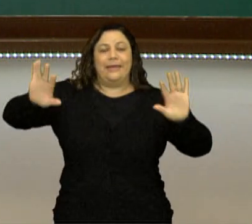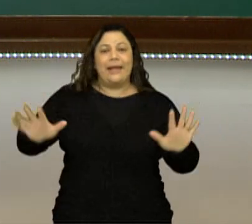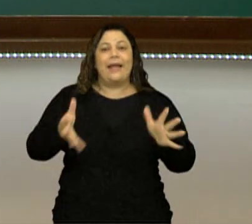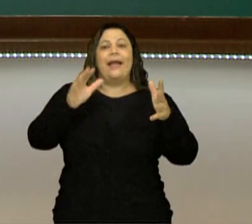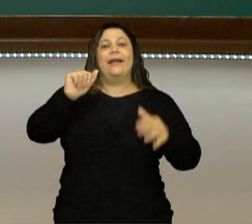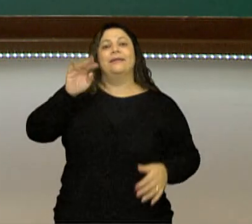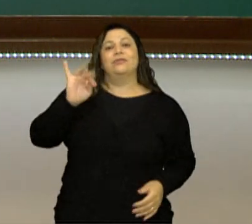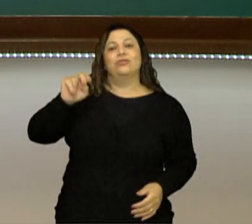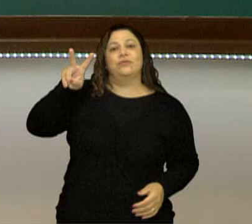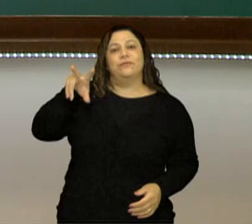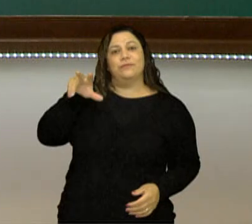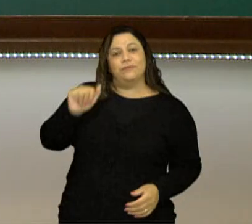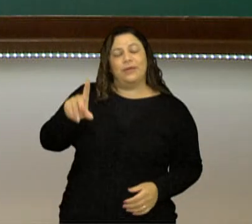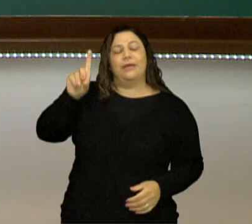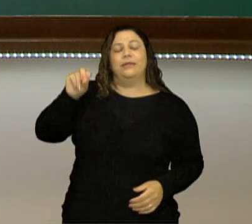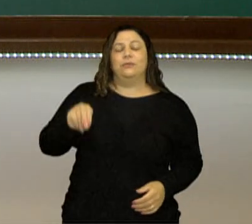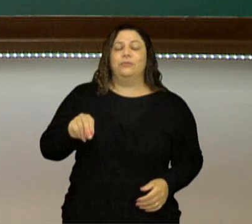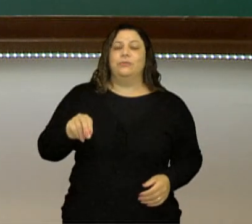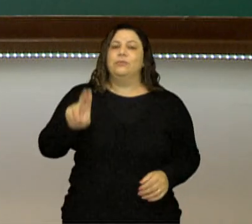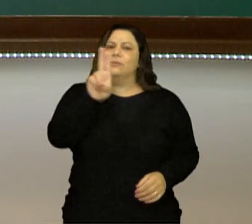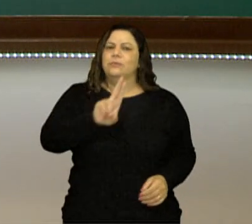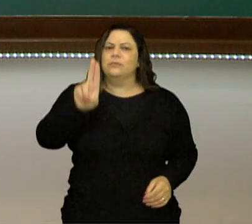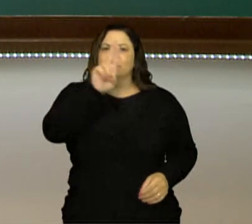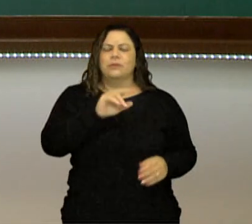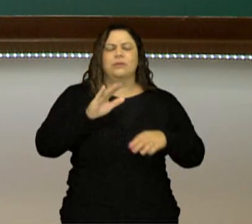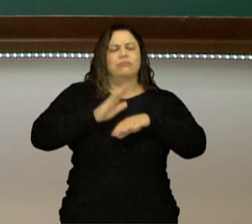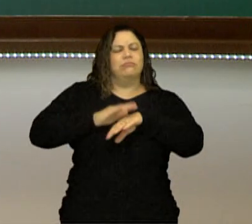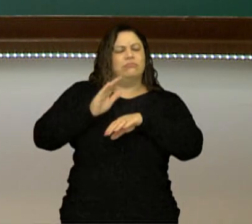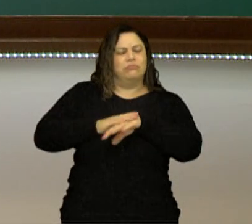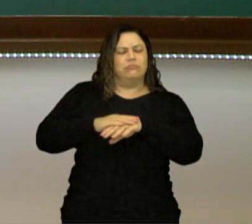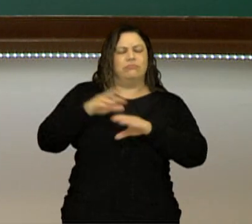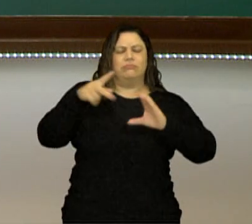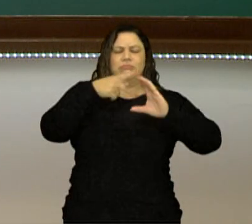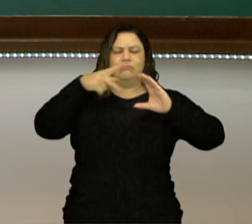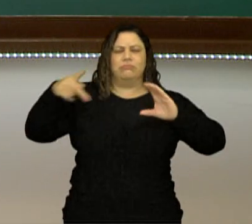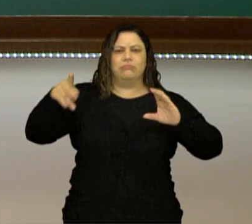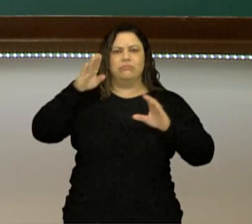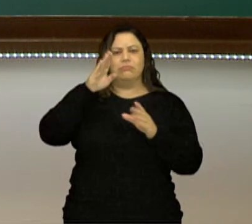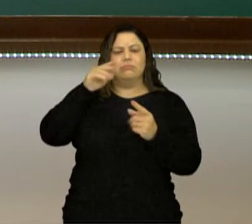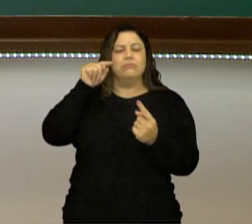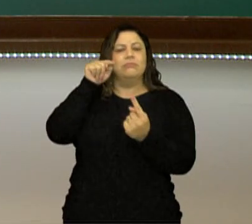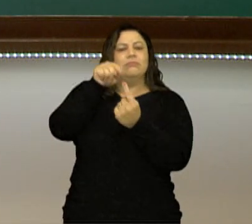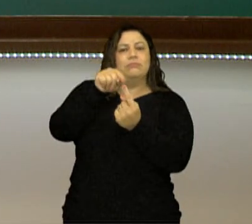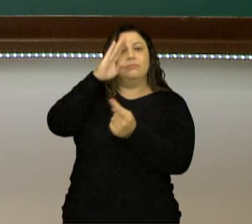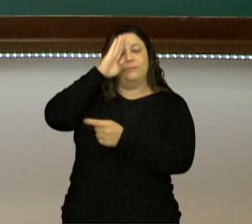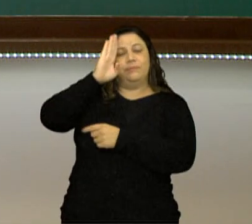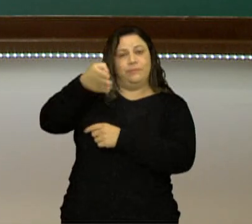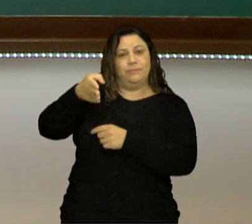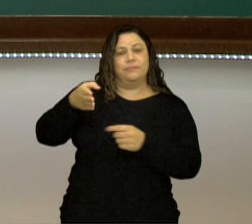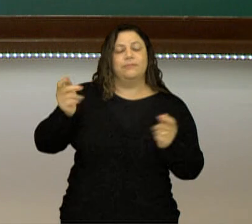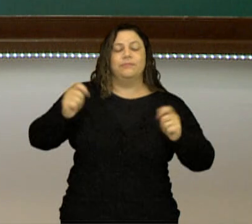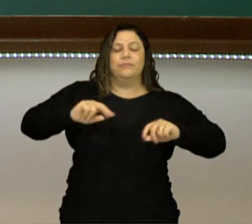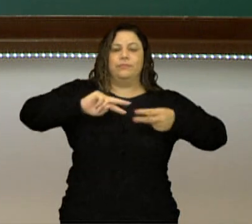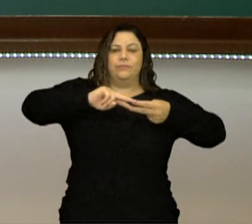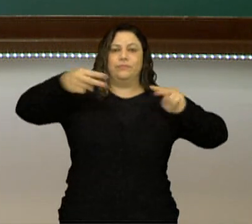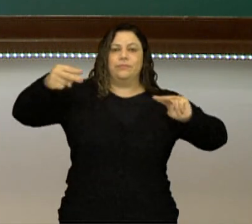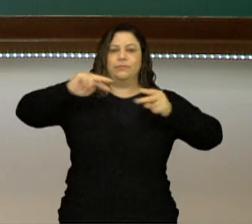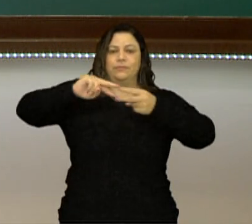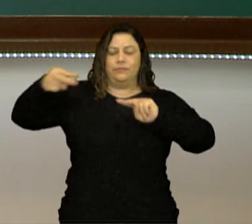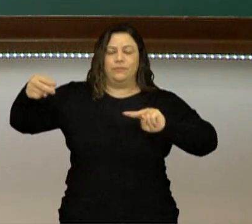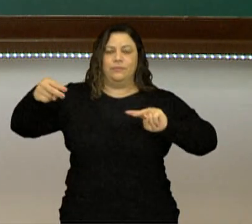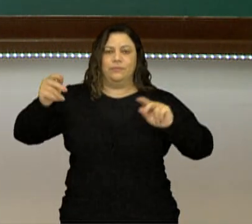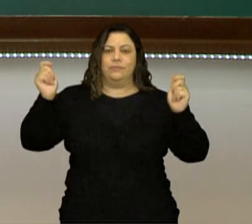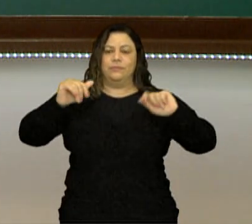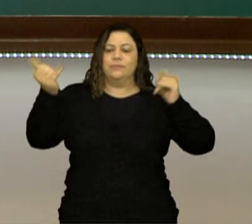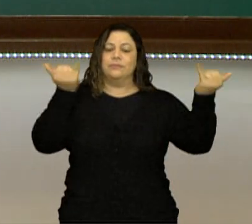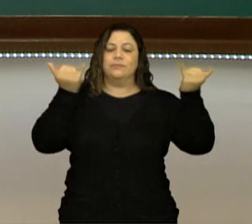para fazer aquela proteína específica. Então, quando ele é ativado, ele utiliza aquele molde de RNA mensageiro que vai levar aquela